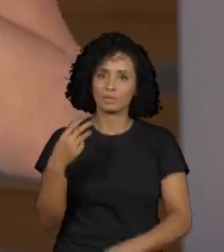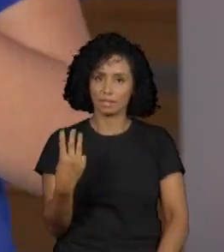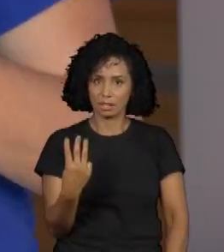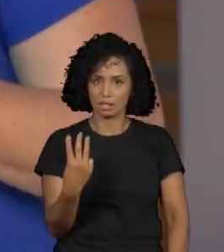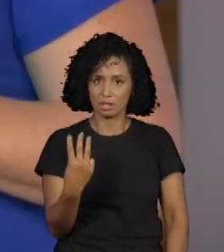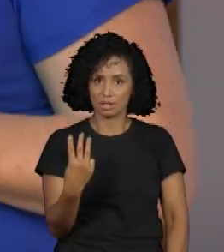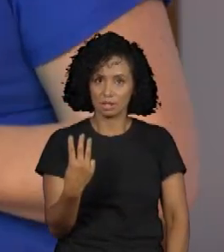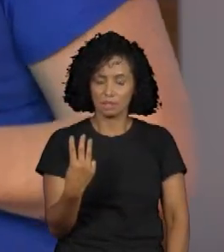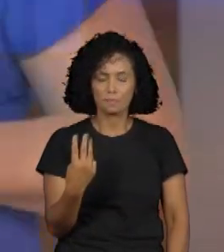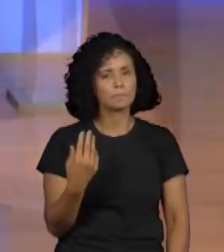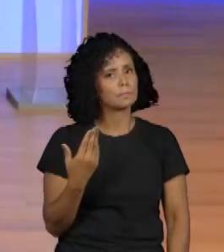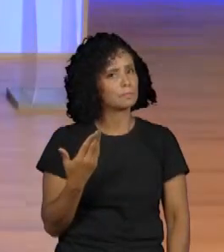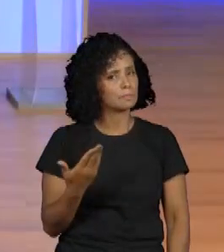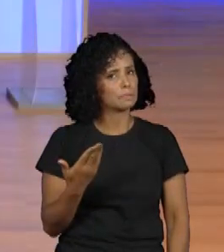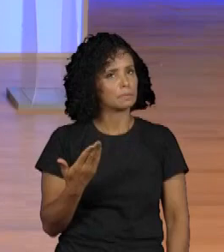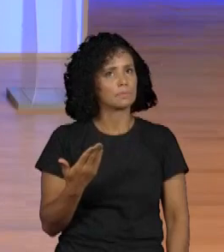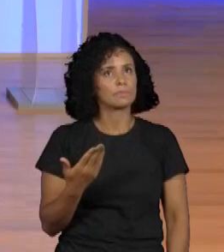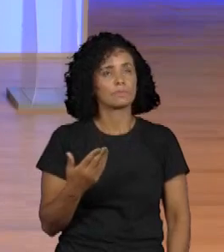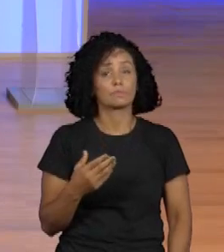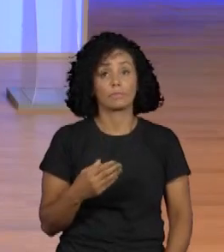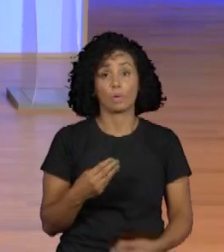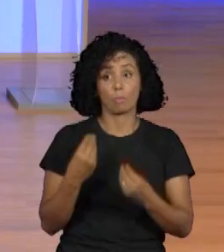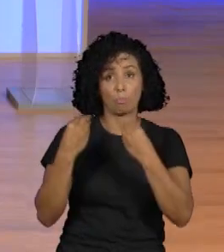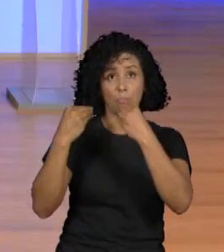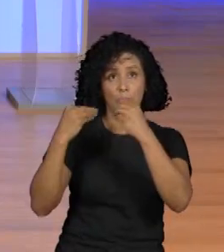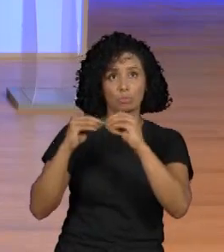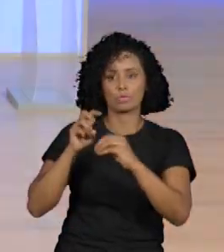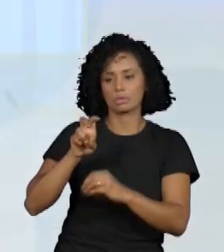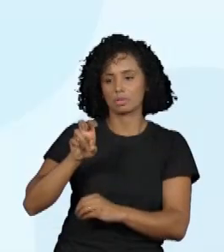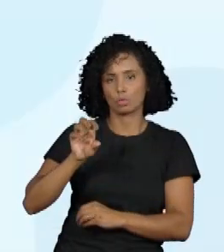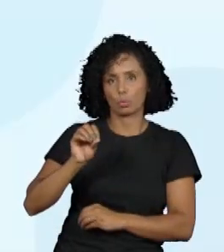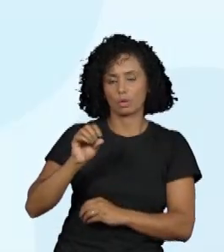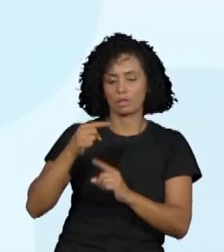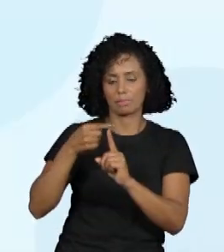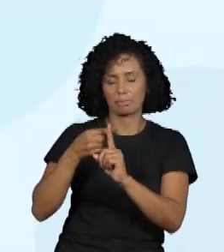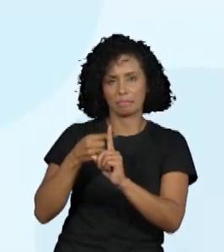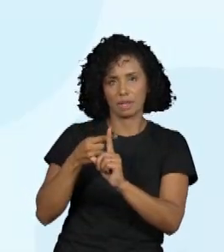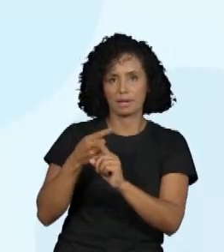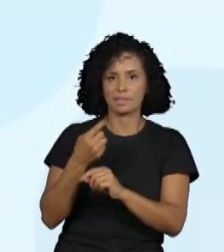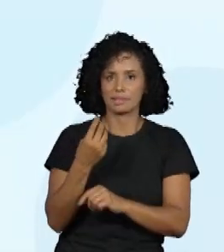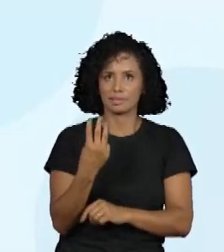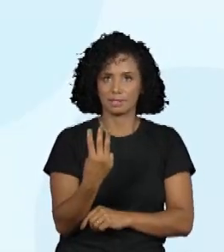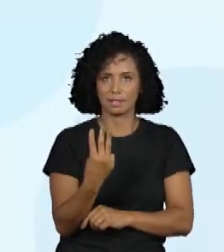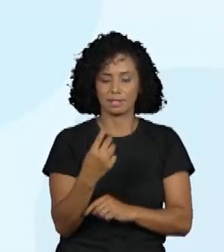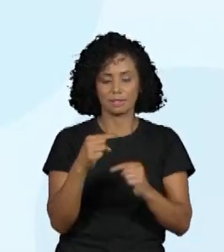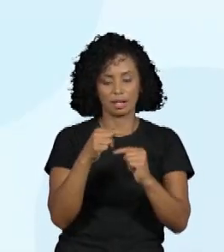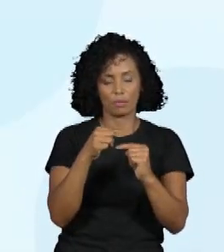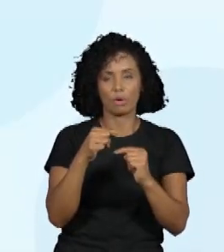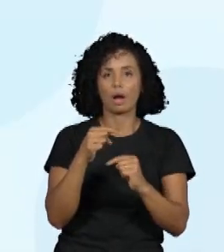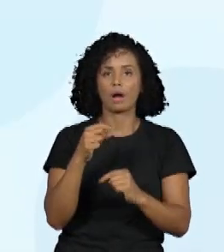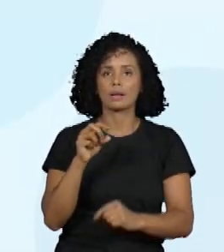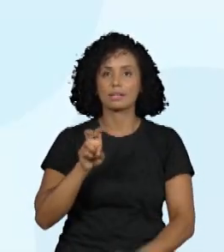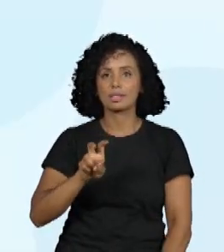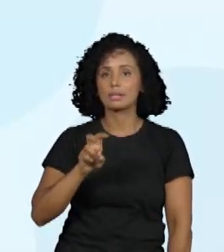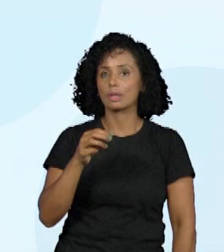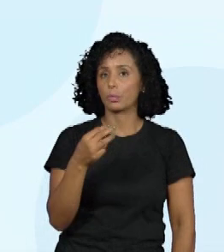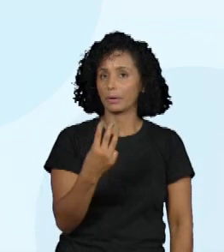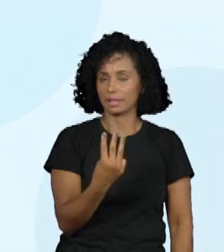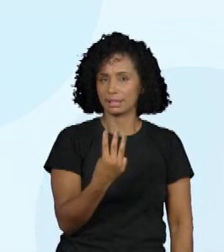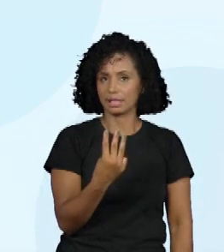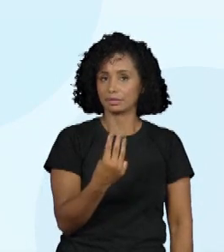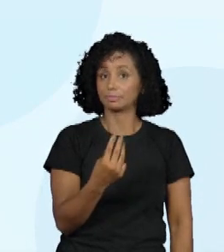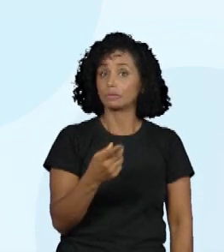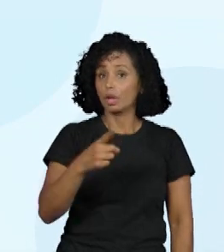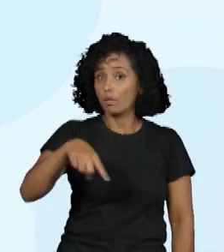53. Muito bem. Então, vamos registrar lá 53 objetos. Lembrando que essa atividade está